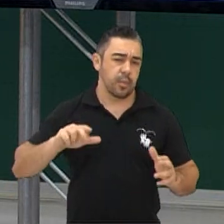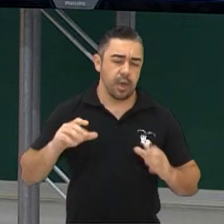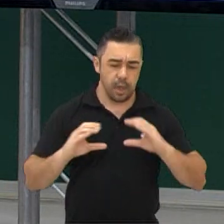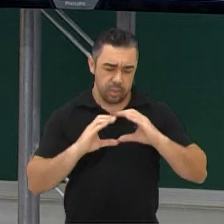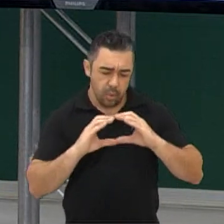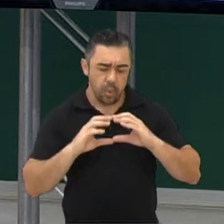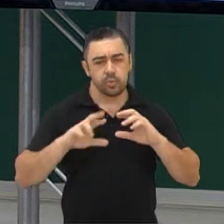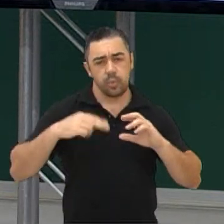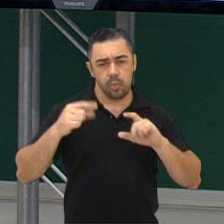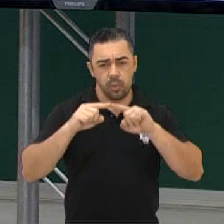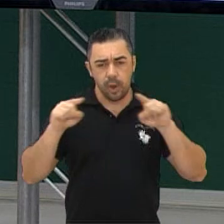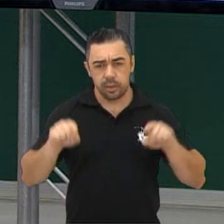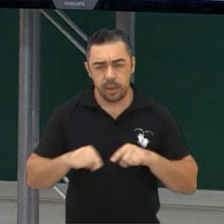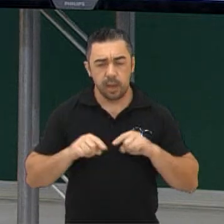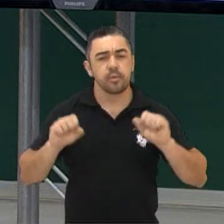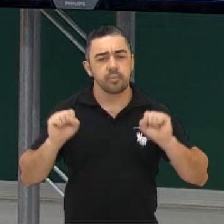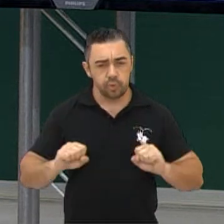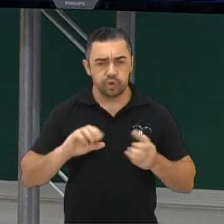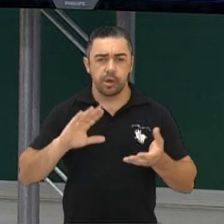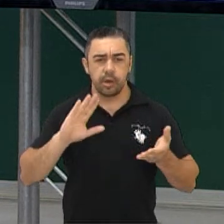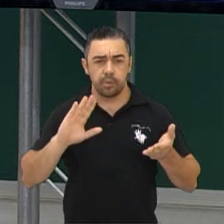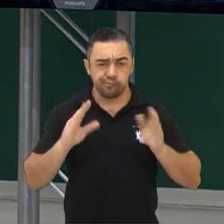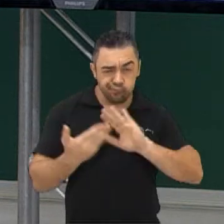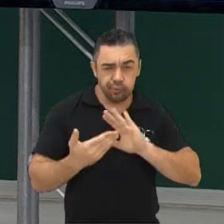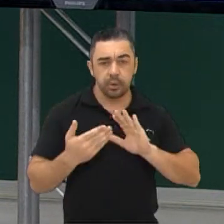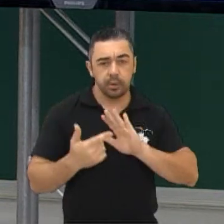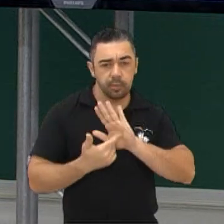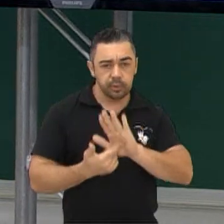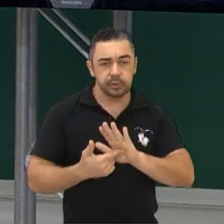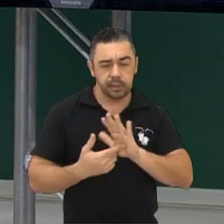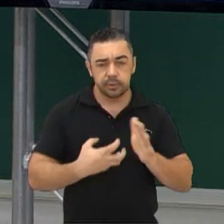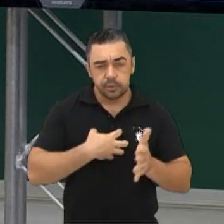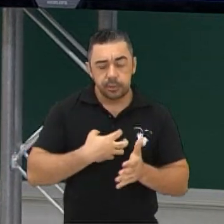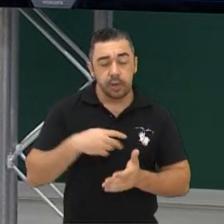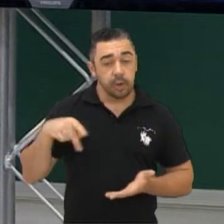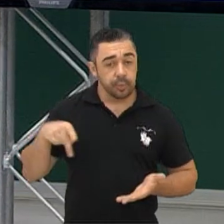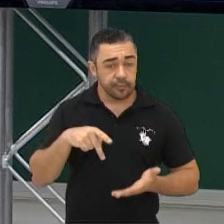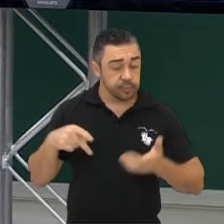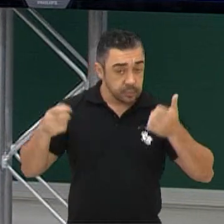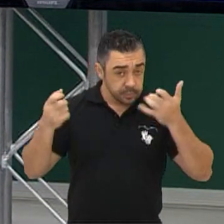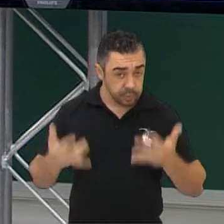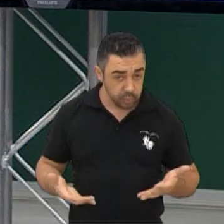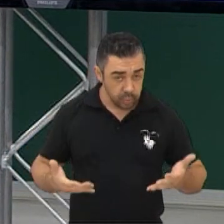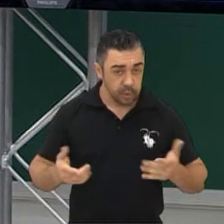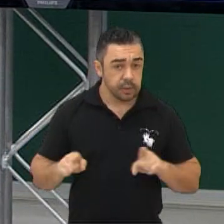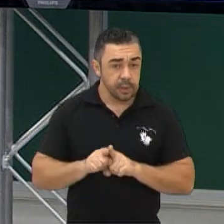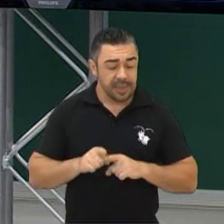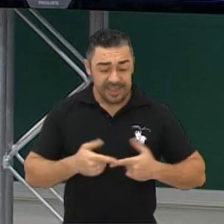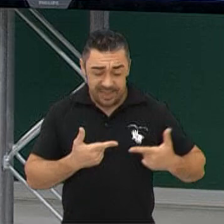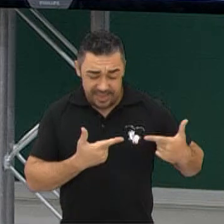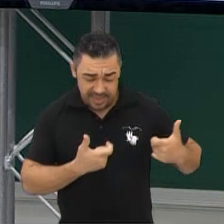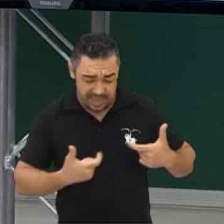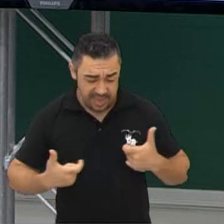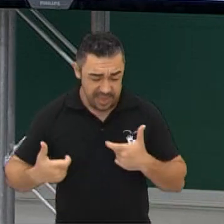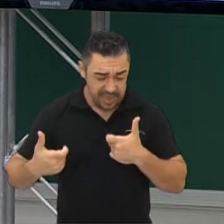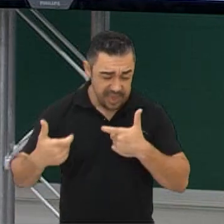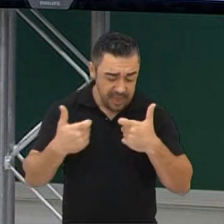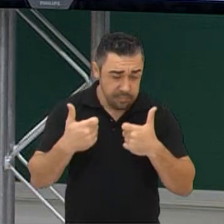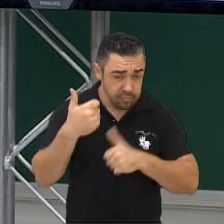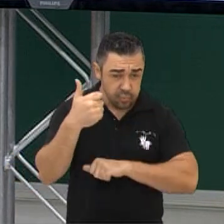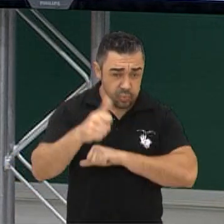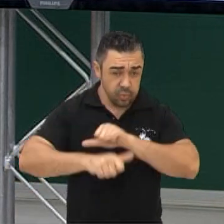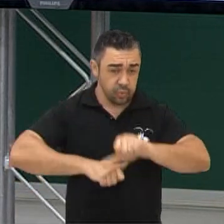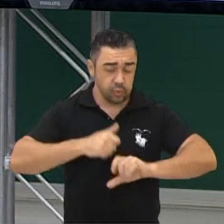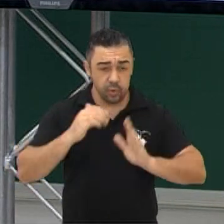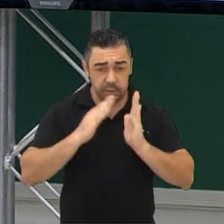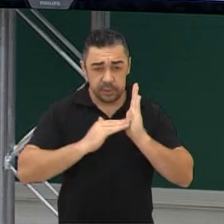redondinha, quadradinha, mas ela podia ser distorcida para trazer o sentimento. E como o professor falou, perante a guerra, perante toda a estética que mudou, perante todo o